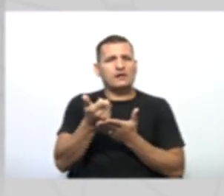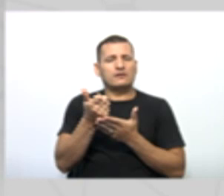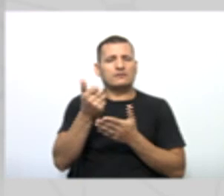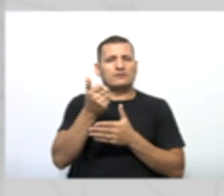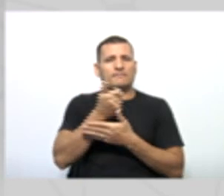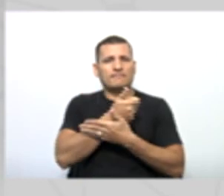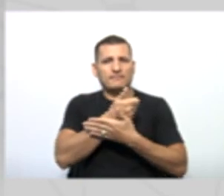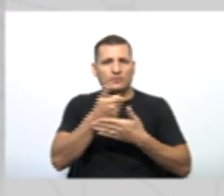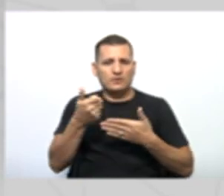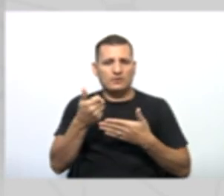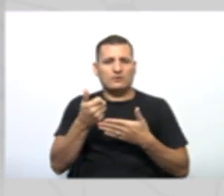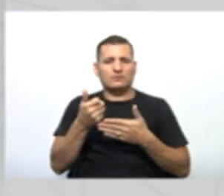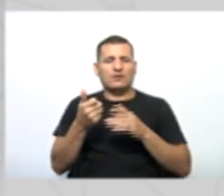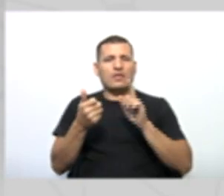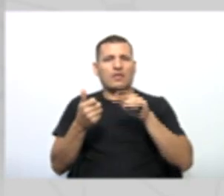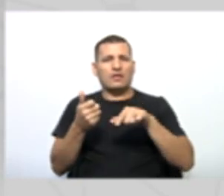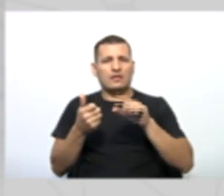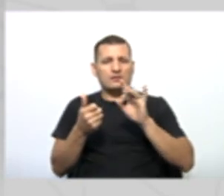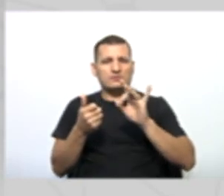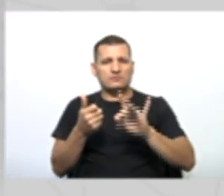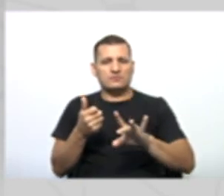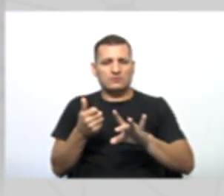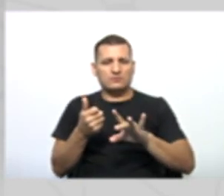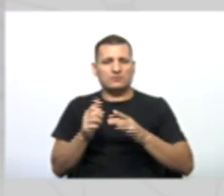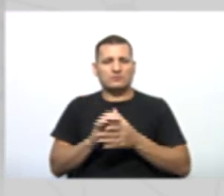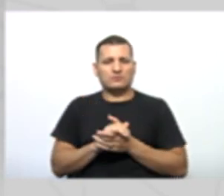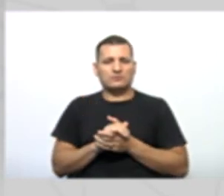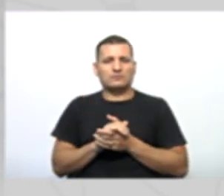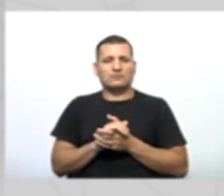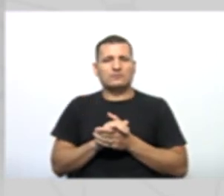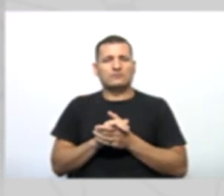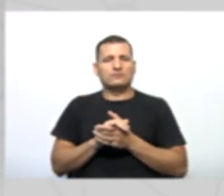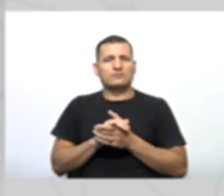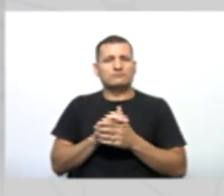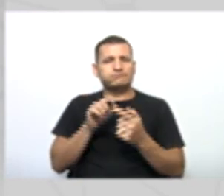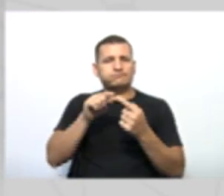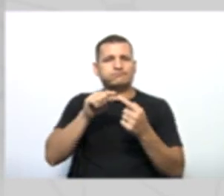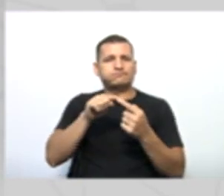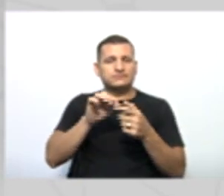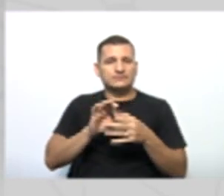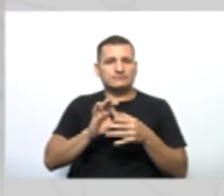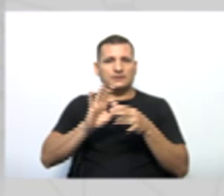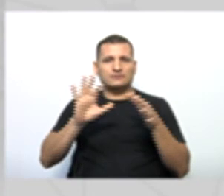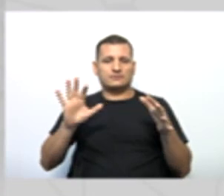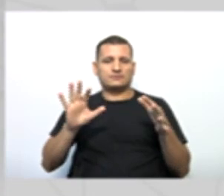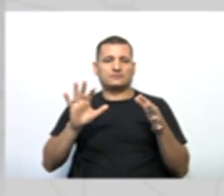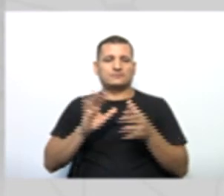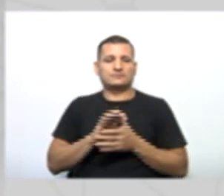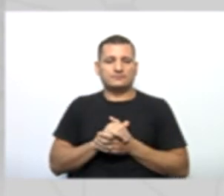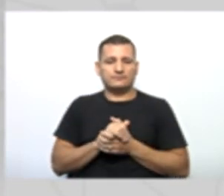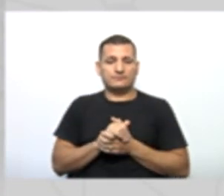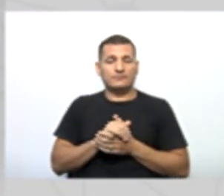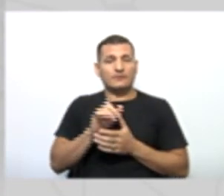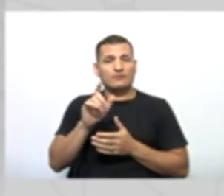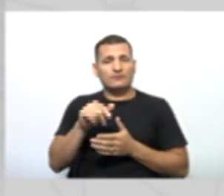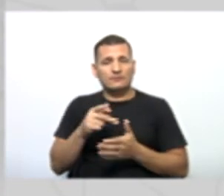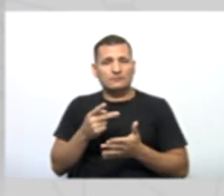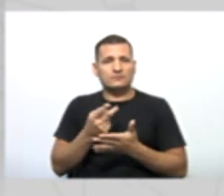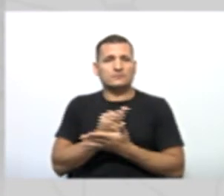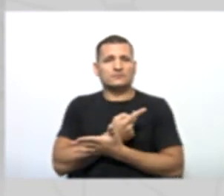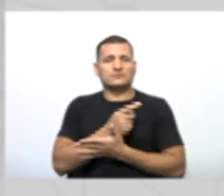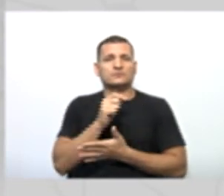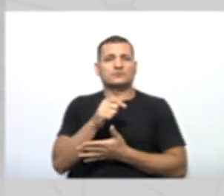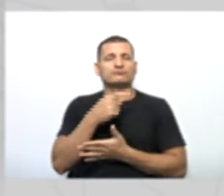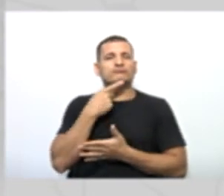morais somente são aquelas exercidas de acordo com a liberdade, ou seja, aquelas que aconteceram